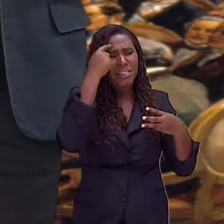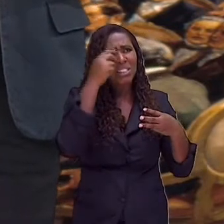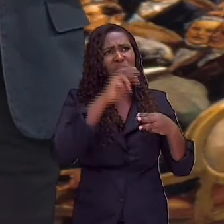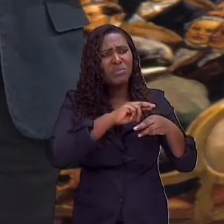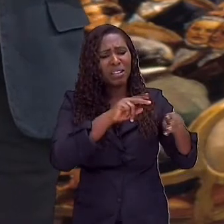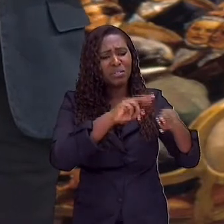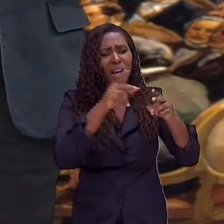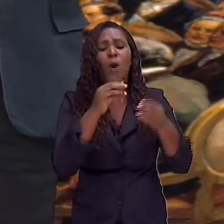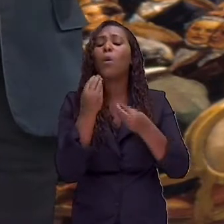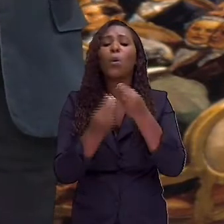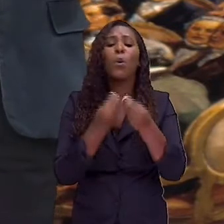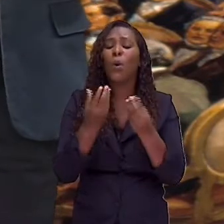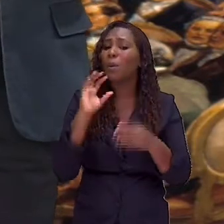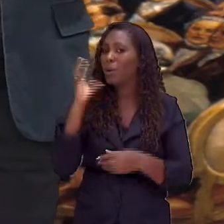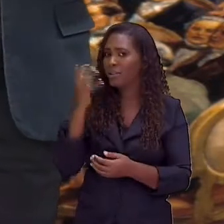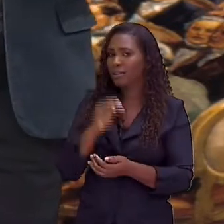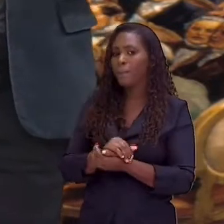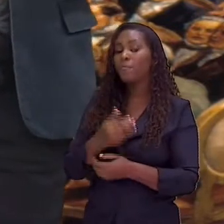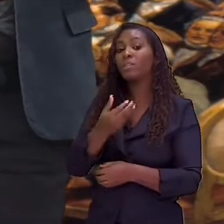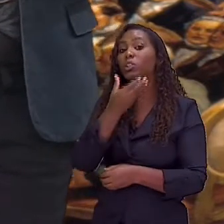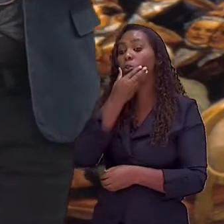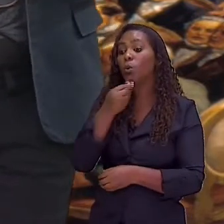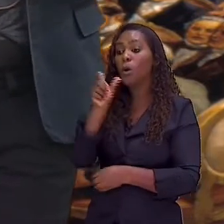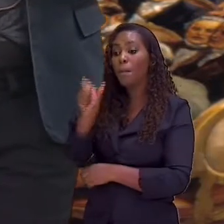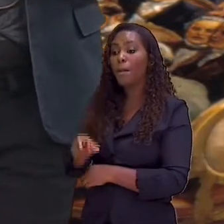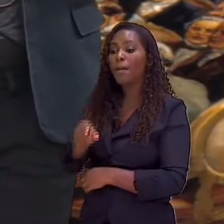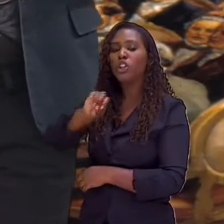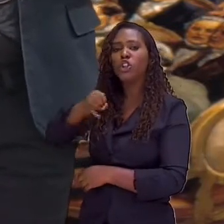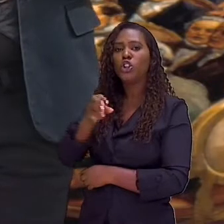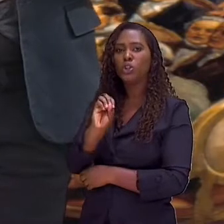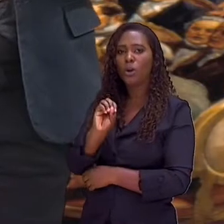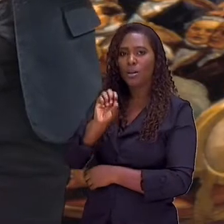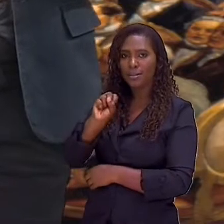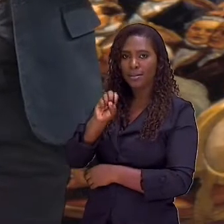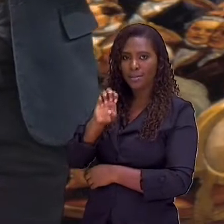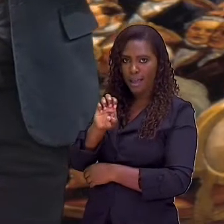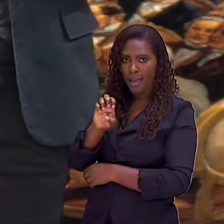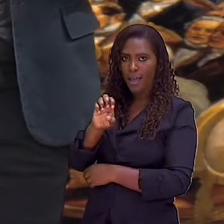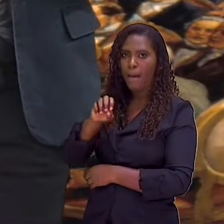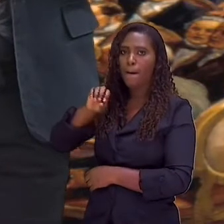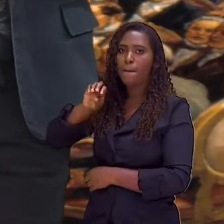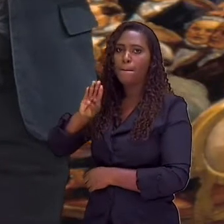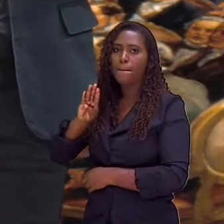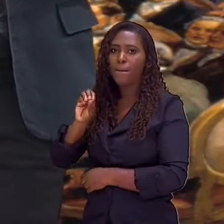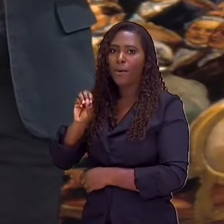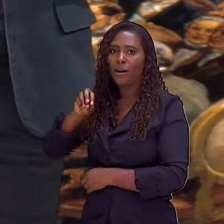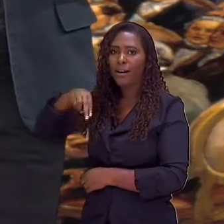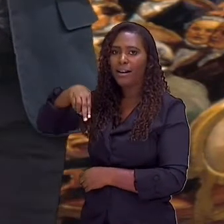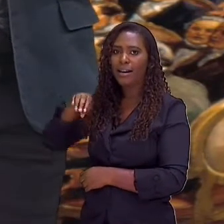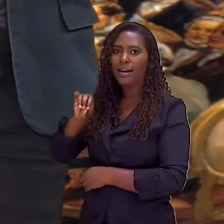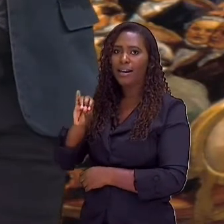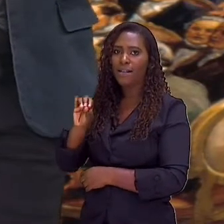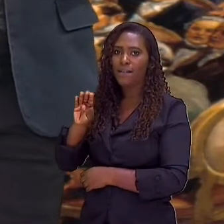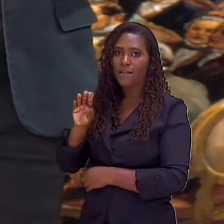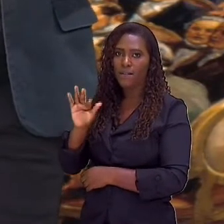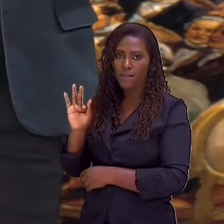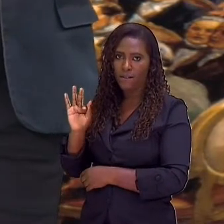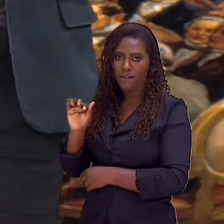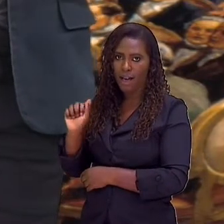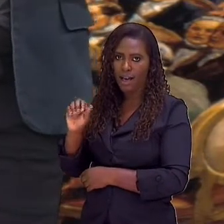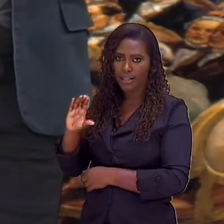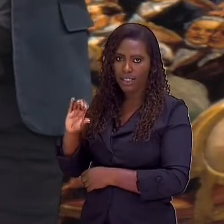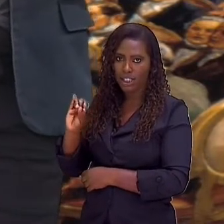buscava criar uma monarquia forte, constitucional e centralizada, Dessa maneira, se